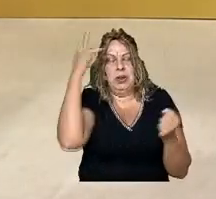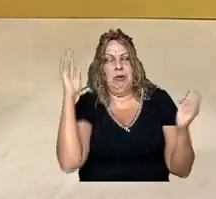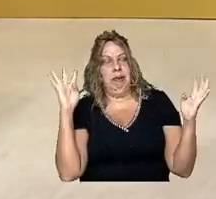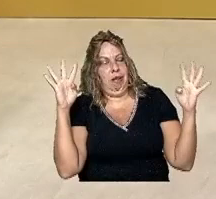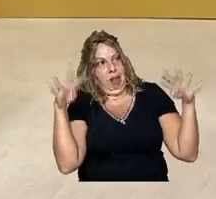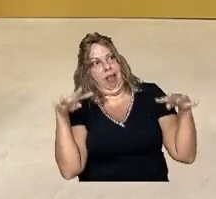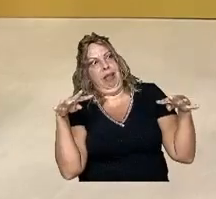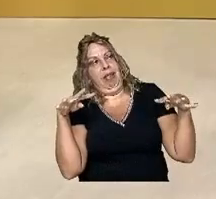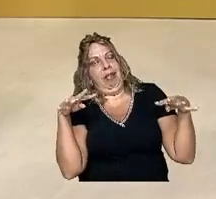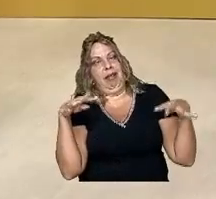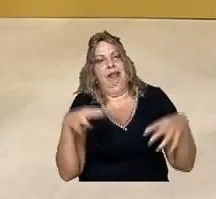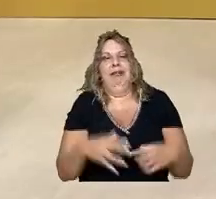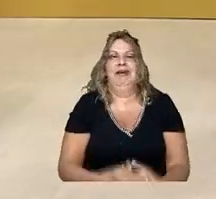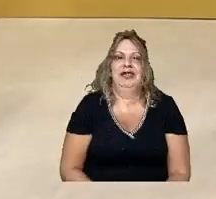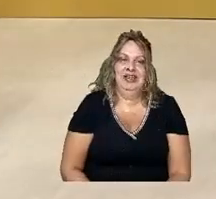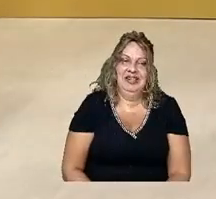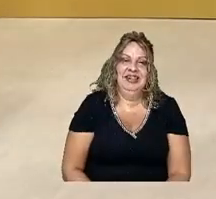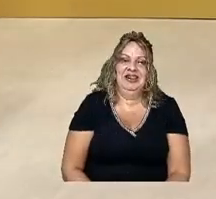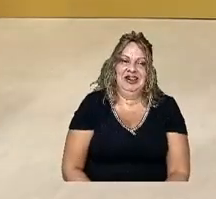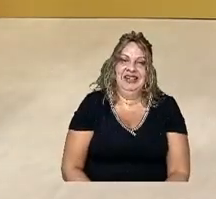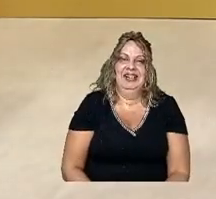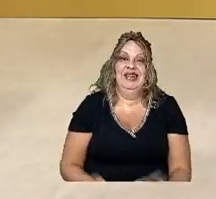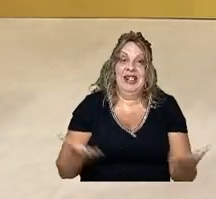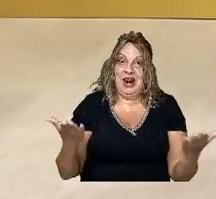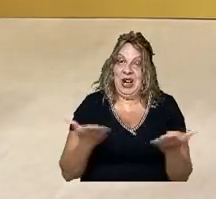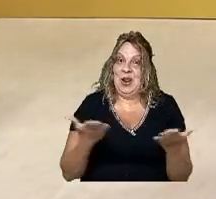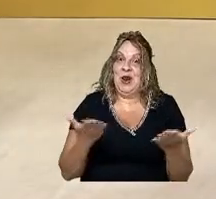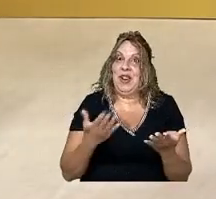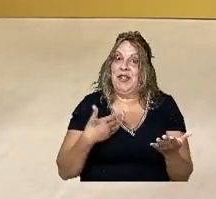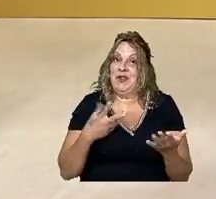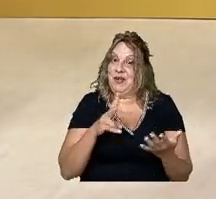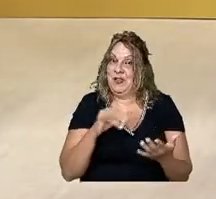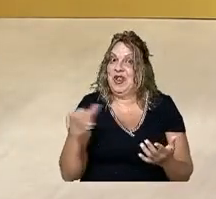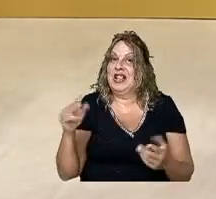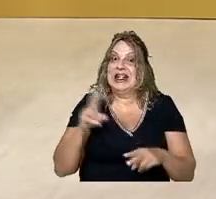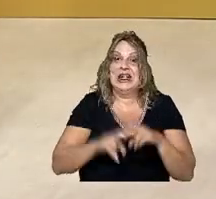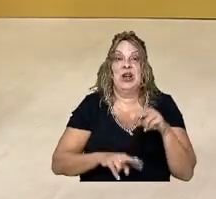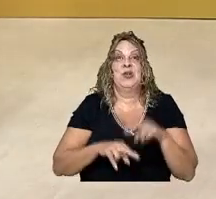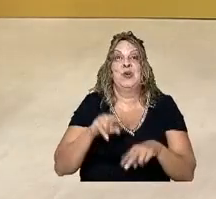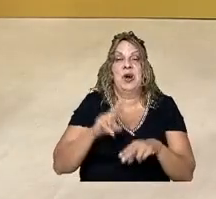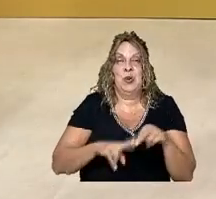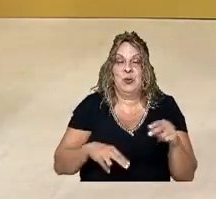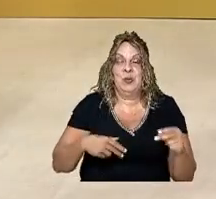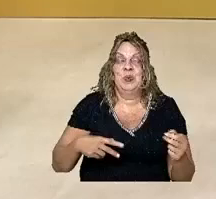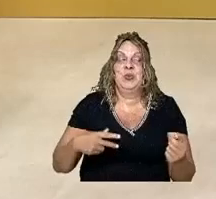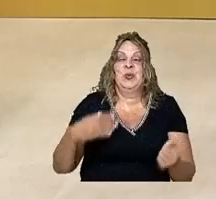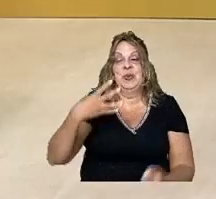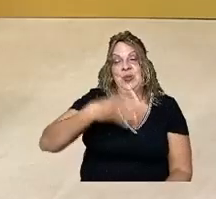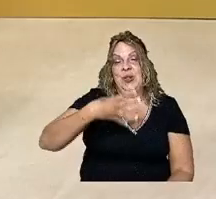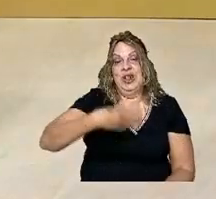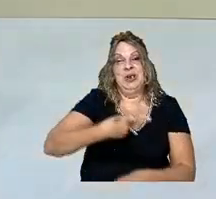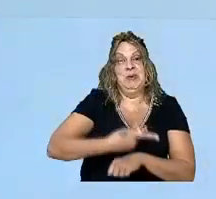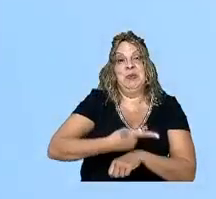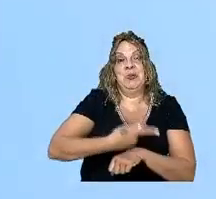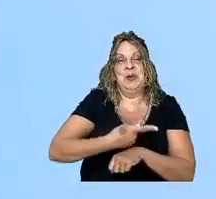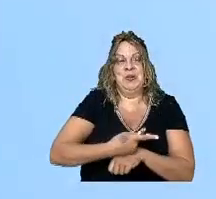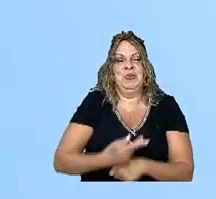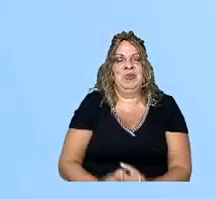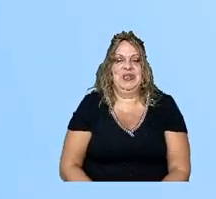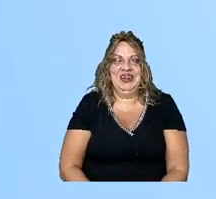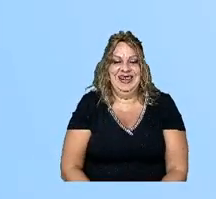de carrão novo para entrar no ritmo de São João, do nosso quarto prêmio!